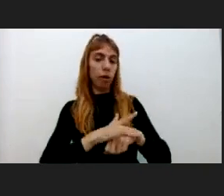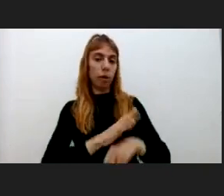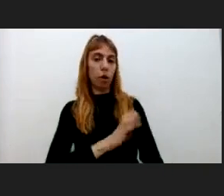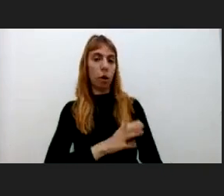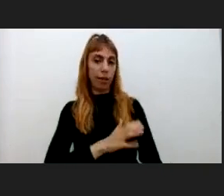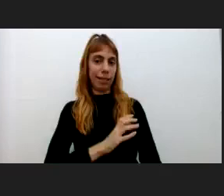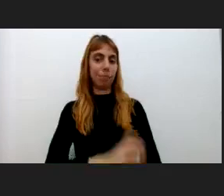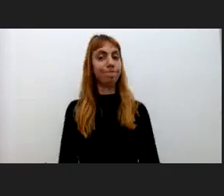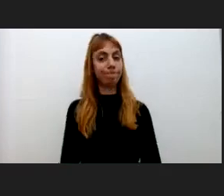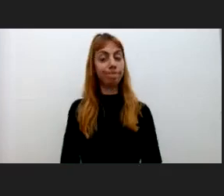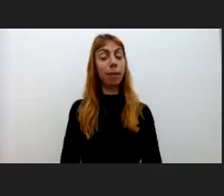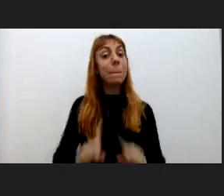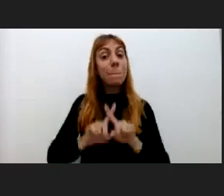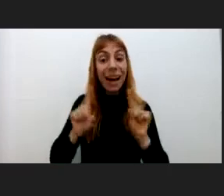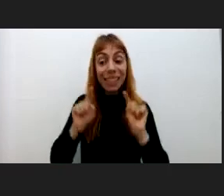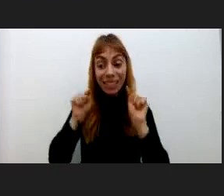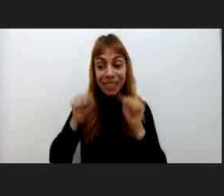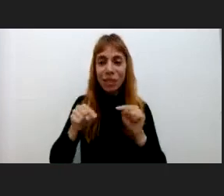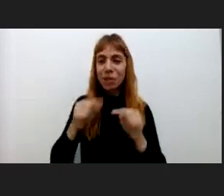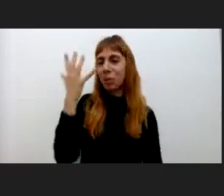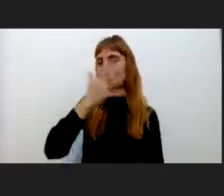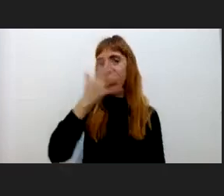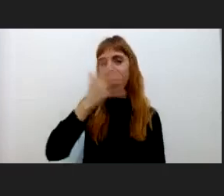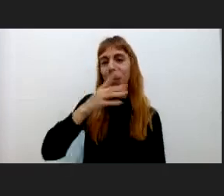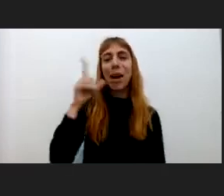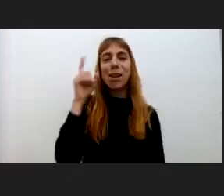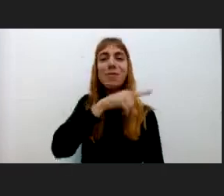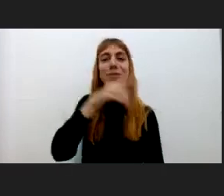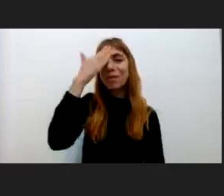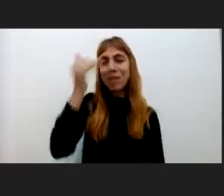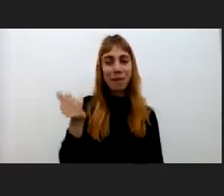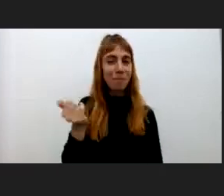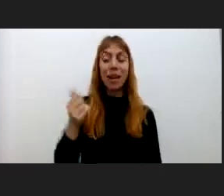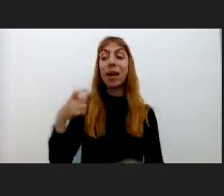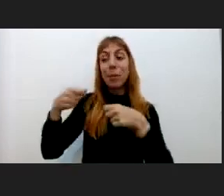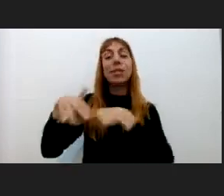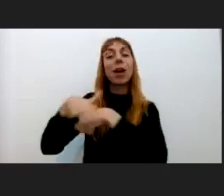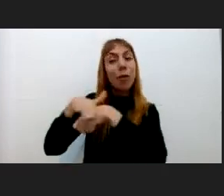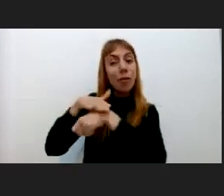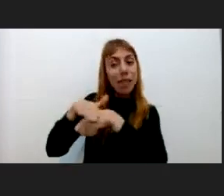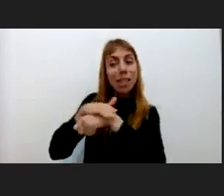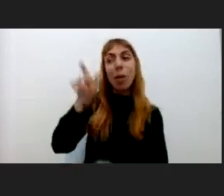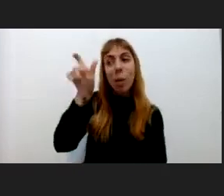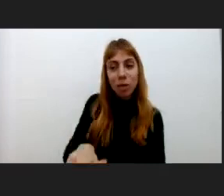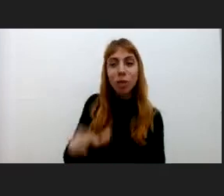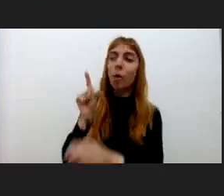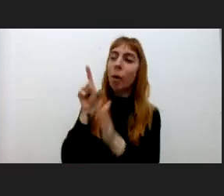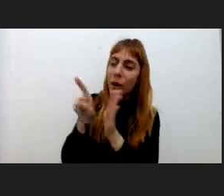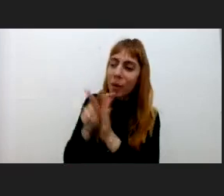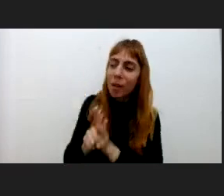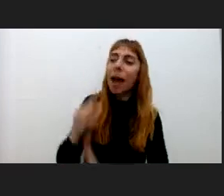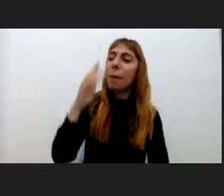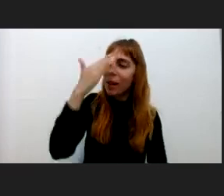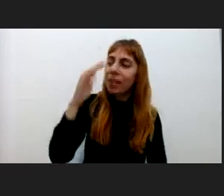pessoa é que você descobre que tem essa história na família e ela tem que ser ainda